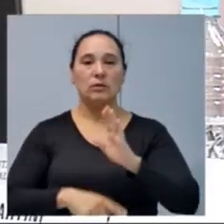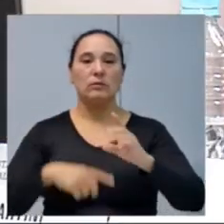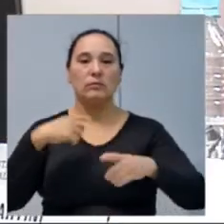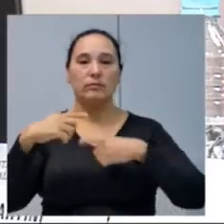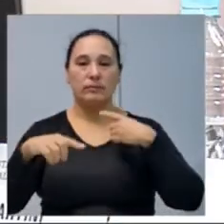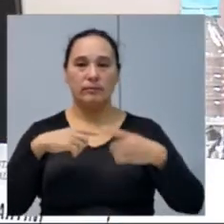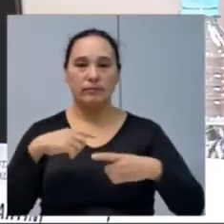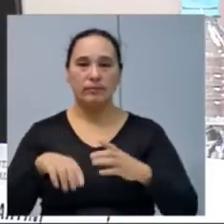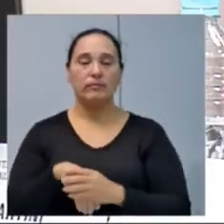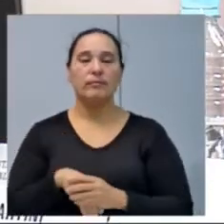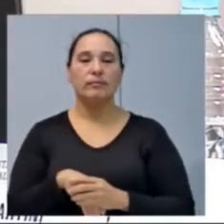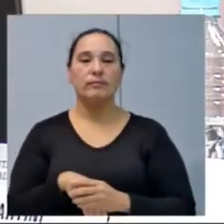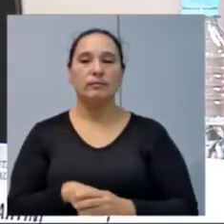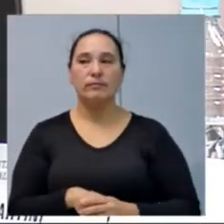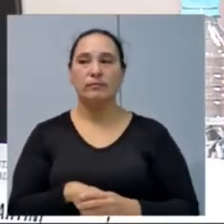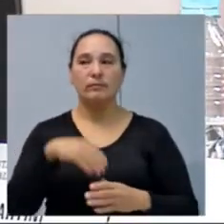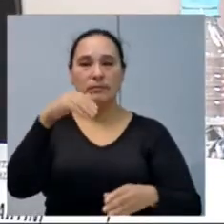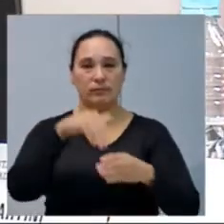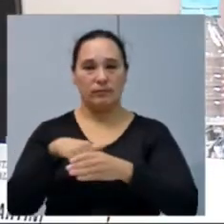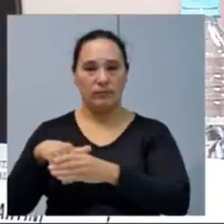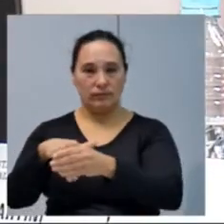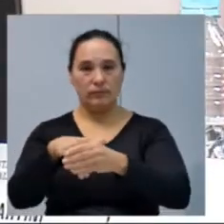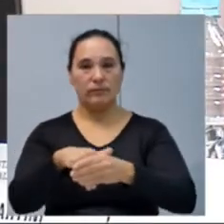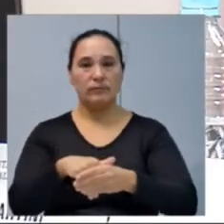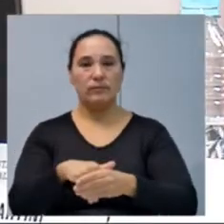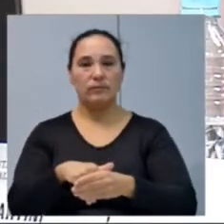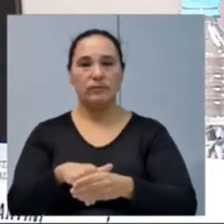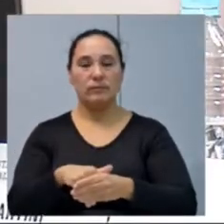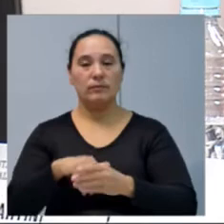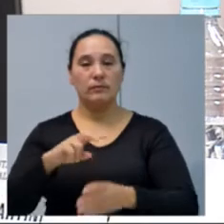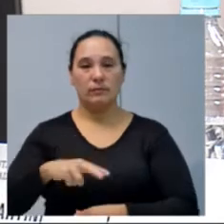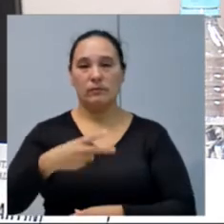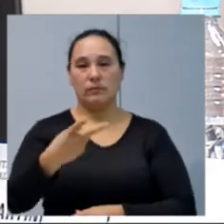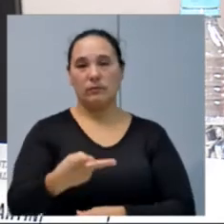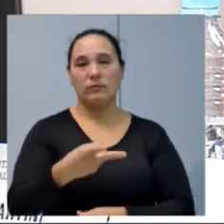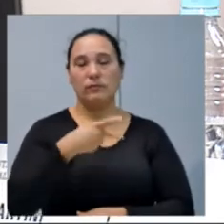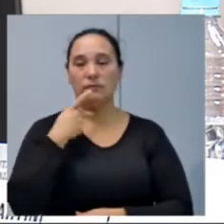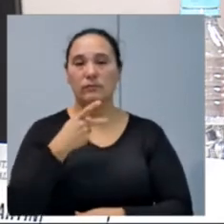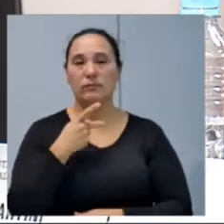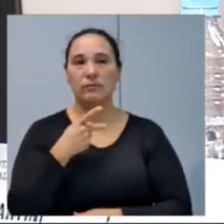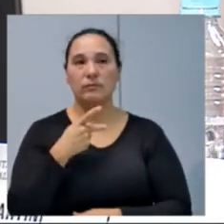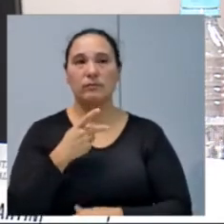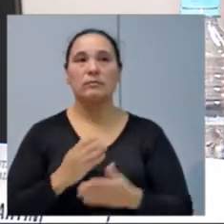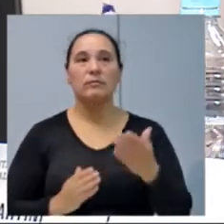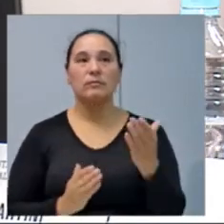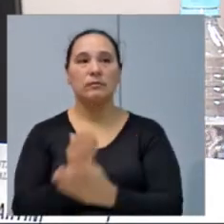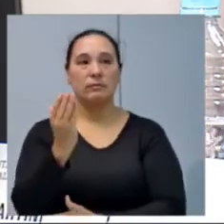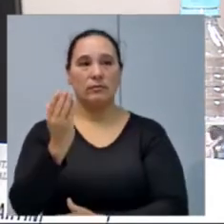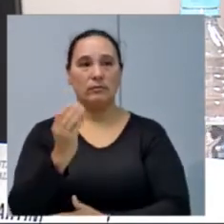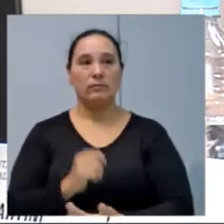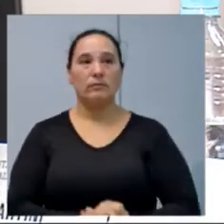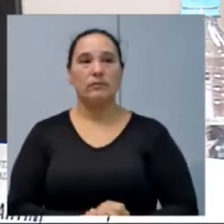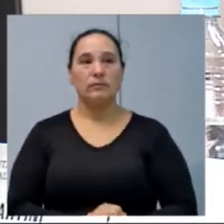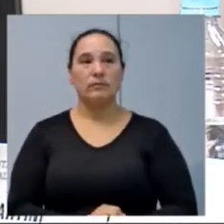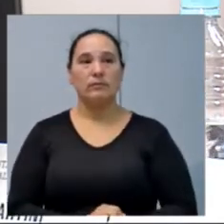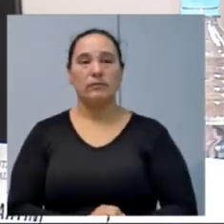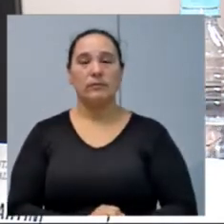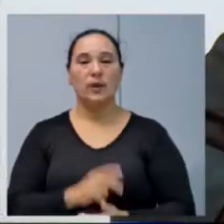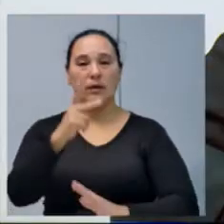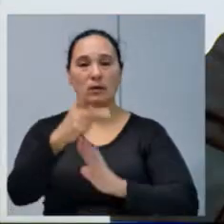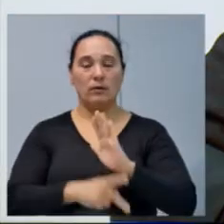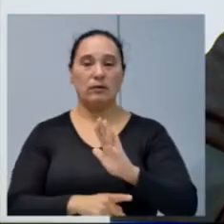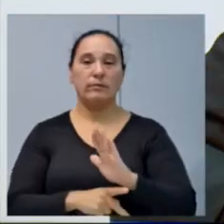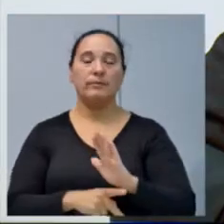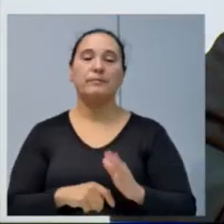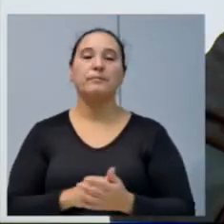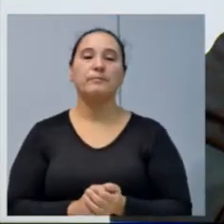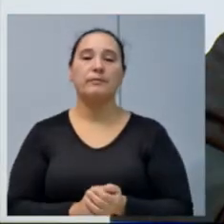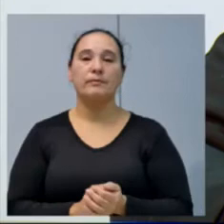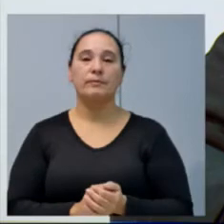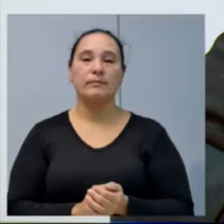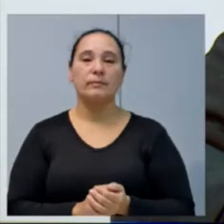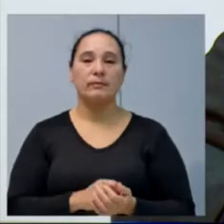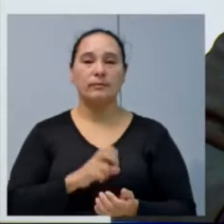nº